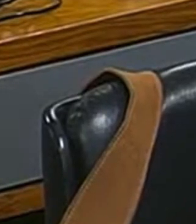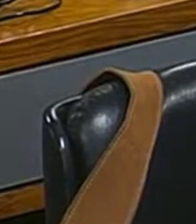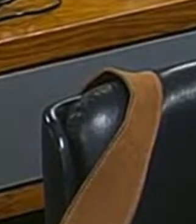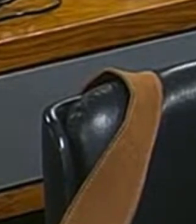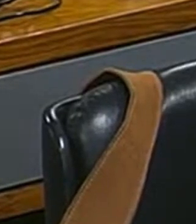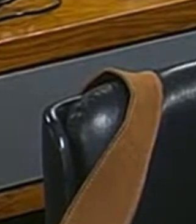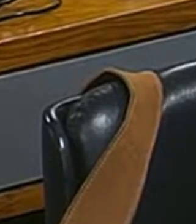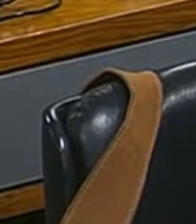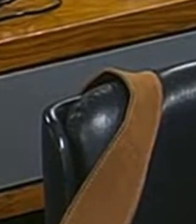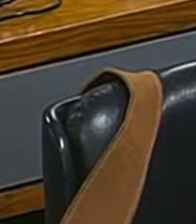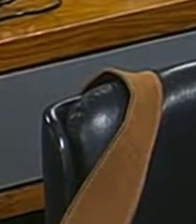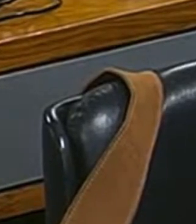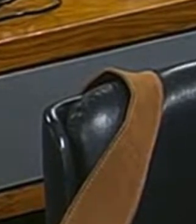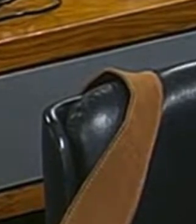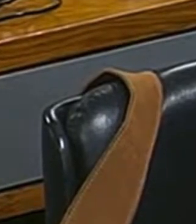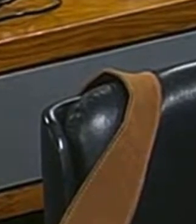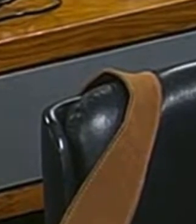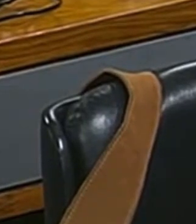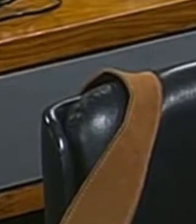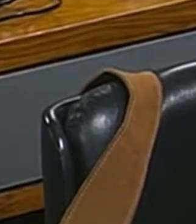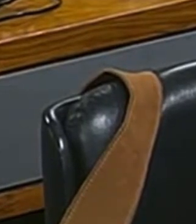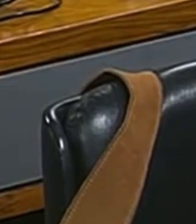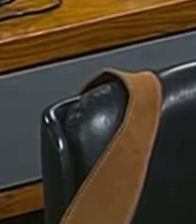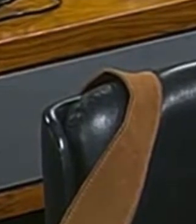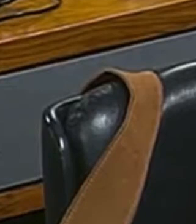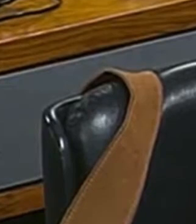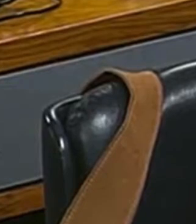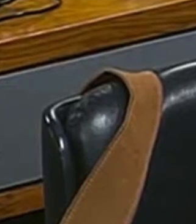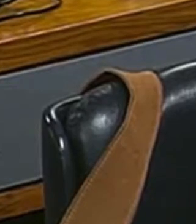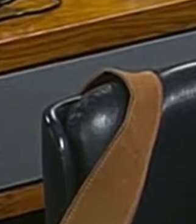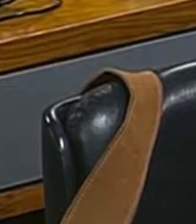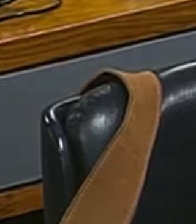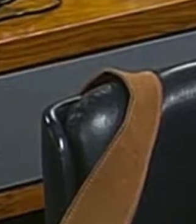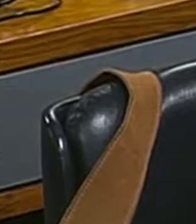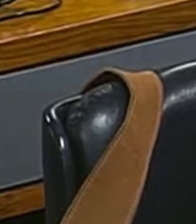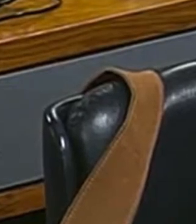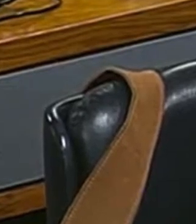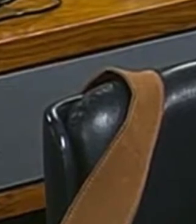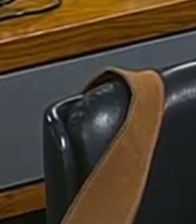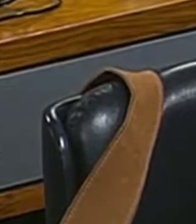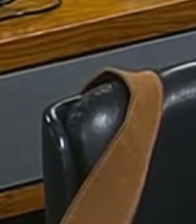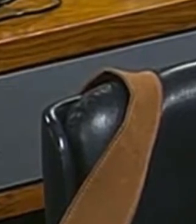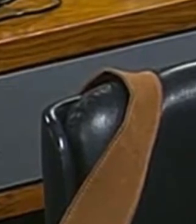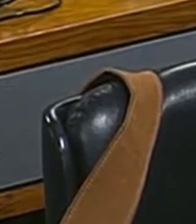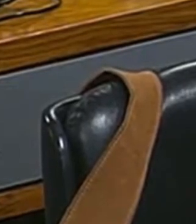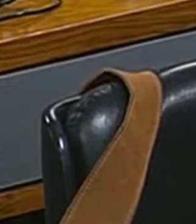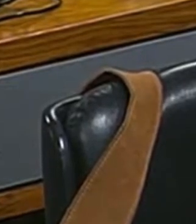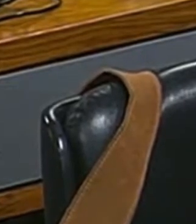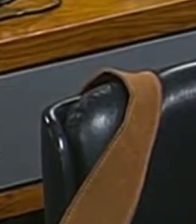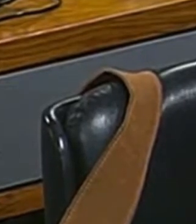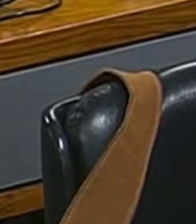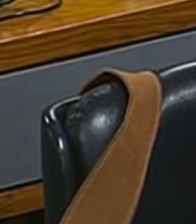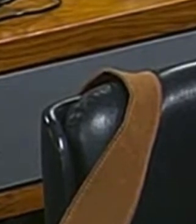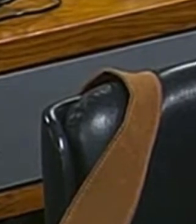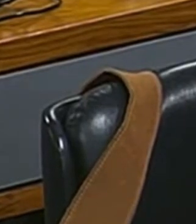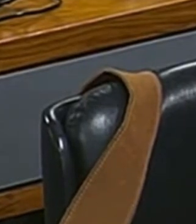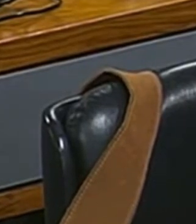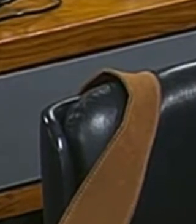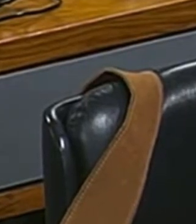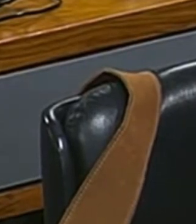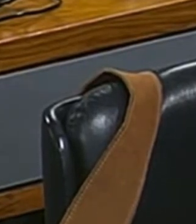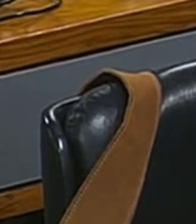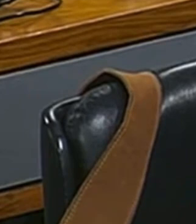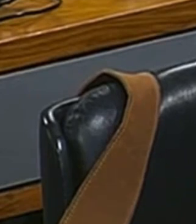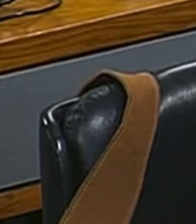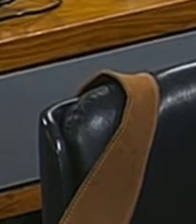dessa construção, os caras que jogaram a bomba no aeroporto não estão indiciados no voto em separado.